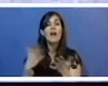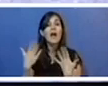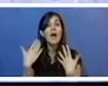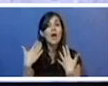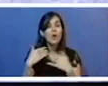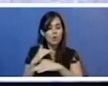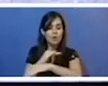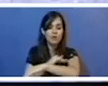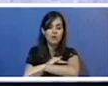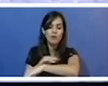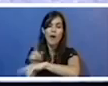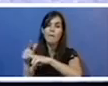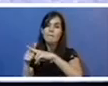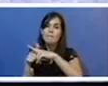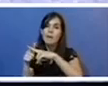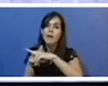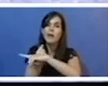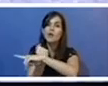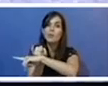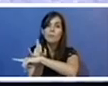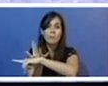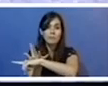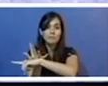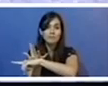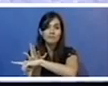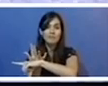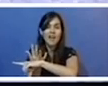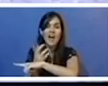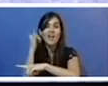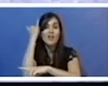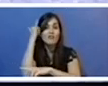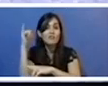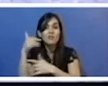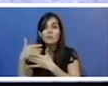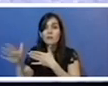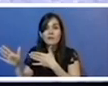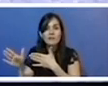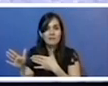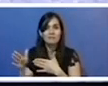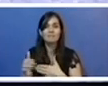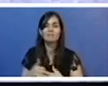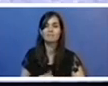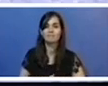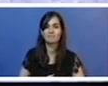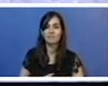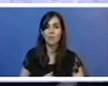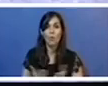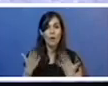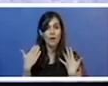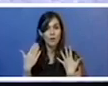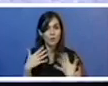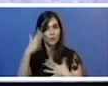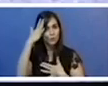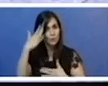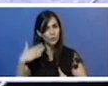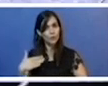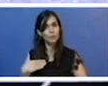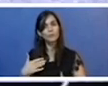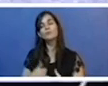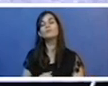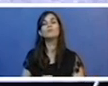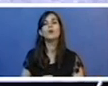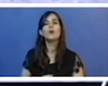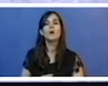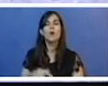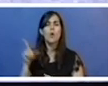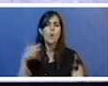entre a pele e o pelo e impede a perda excessiva de calor para o meio ambiente. Lembrando que os mamíferos, bem como